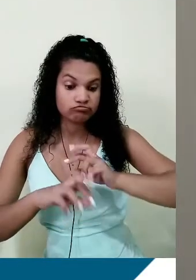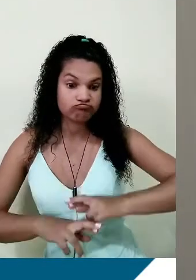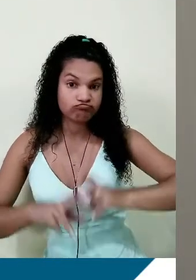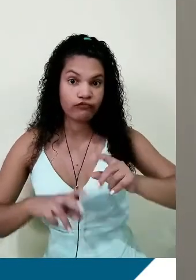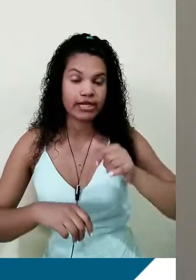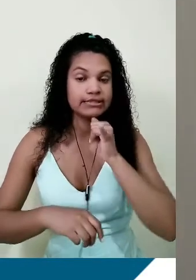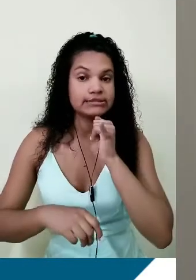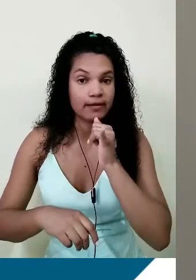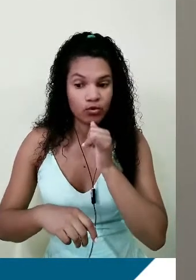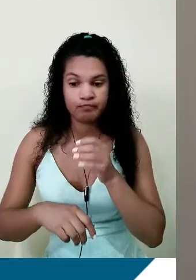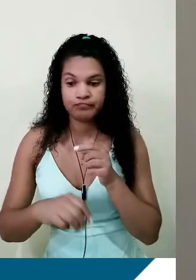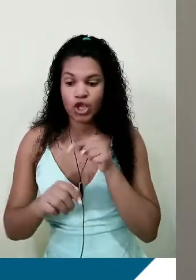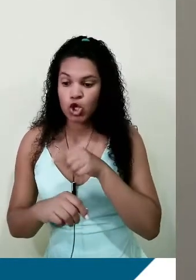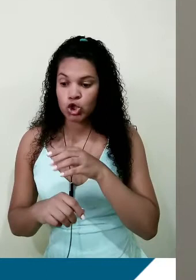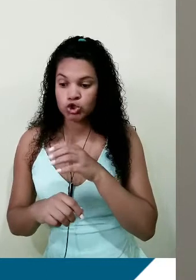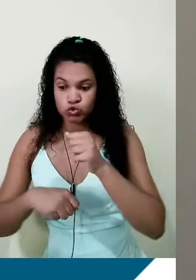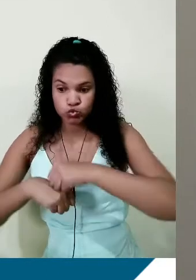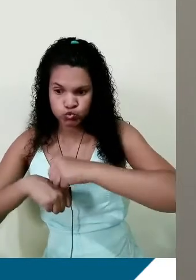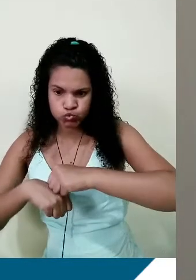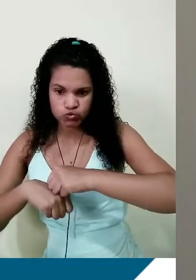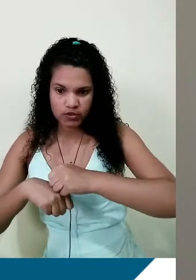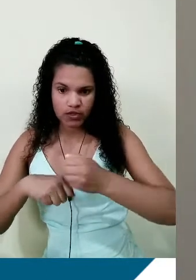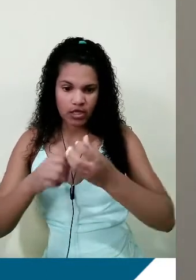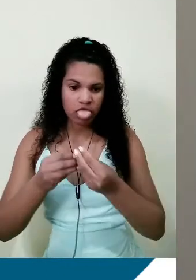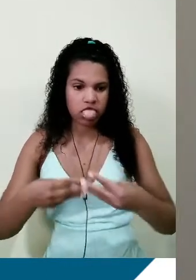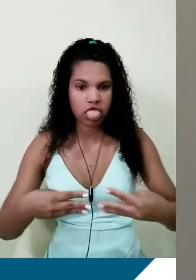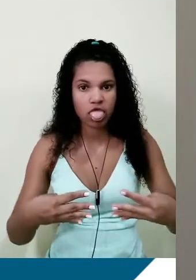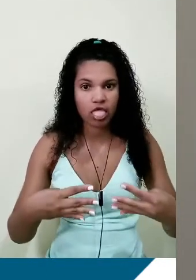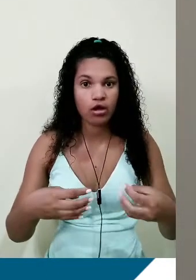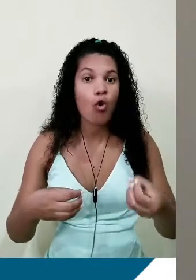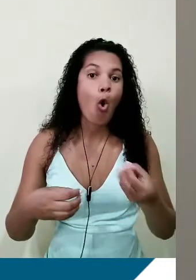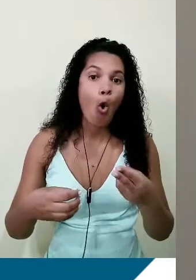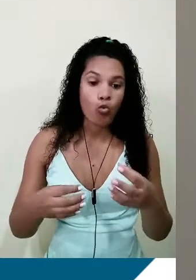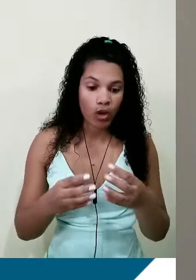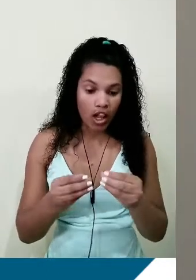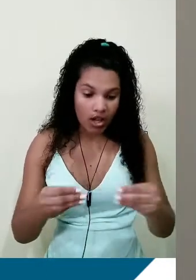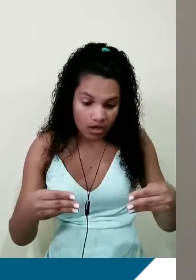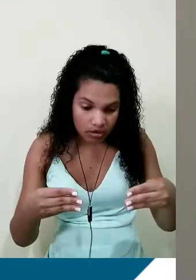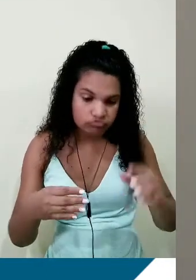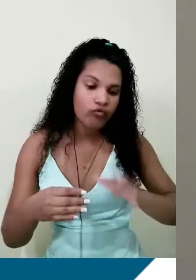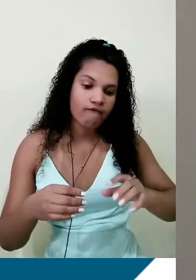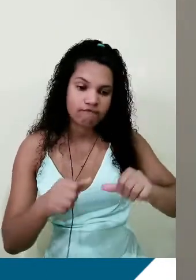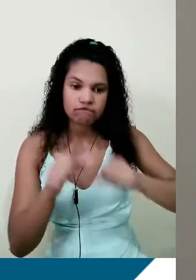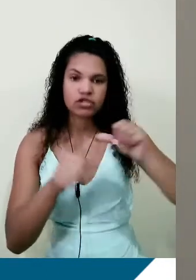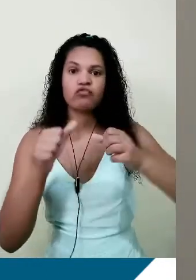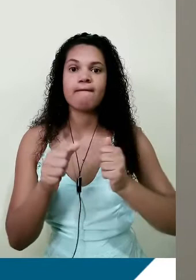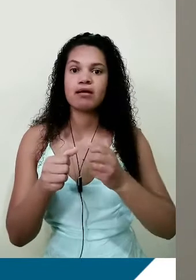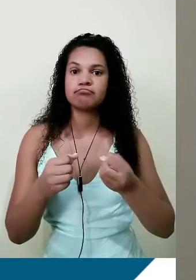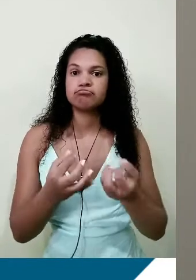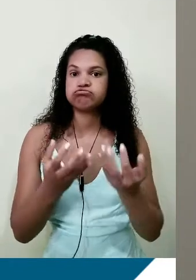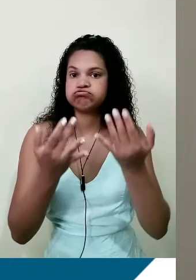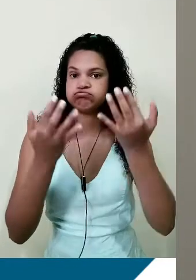do líquido para o vapor, ou vice-versa, do vapor para o líquido ou do líquido para o sólido. Esse é o